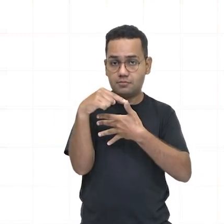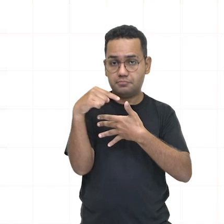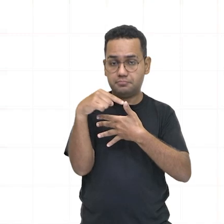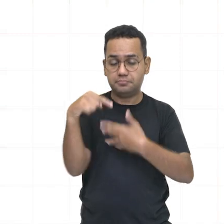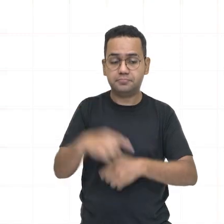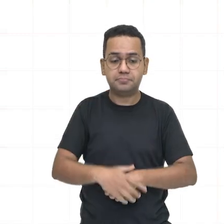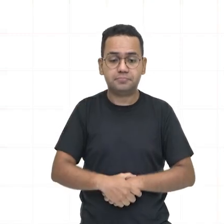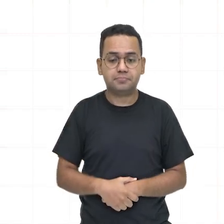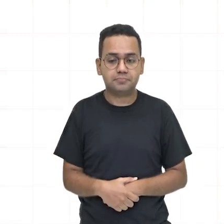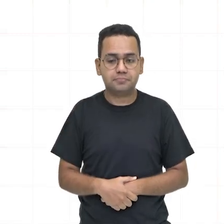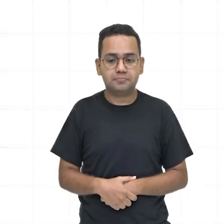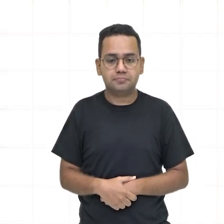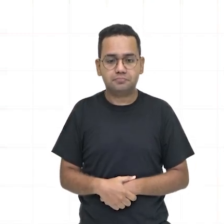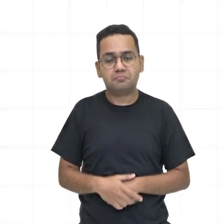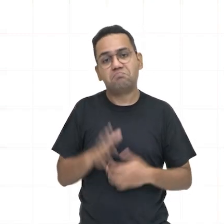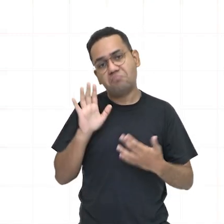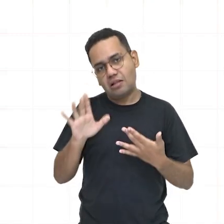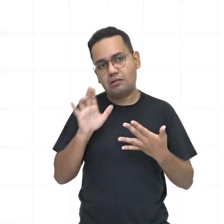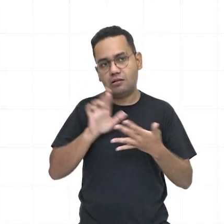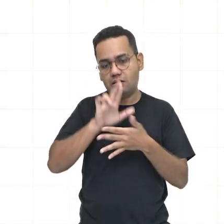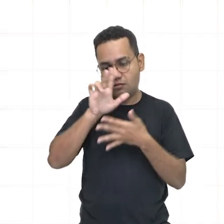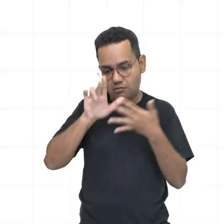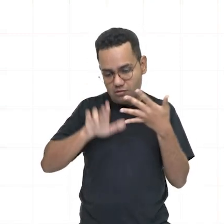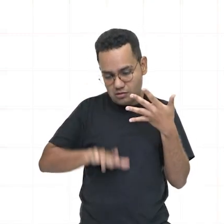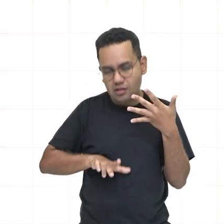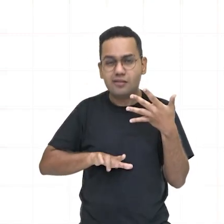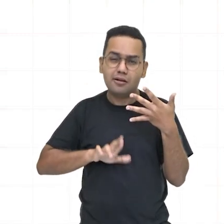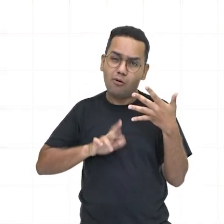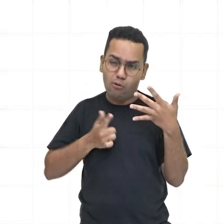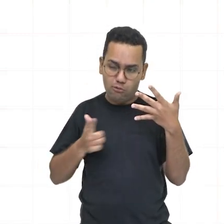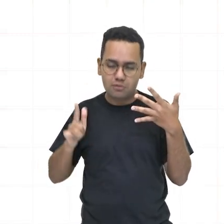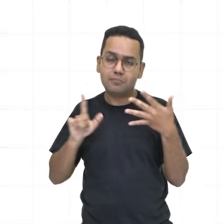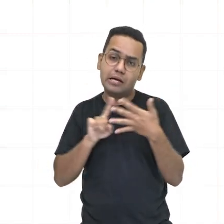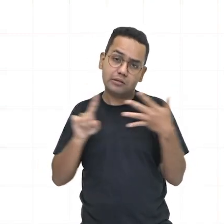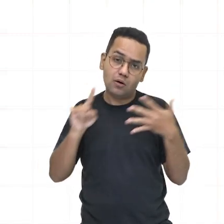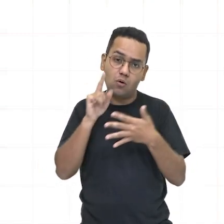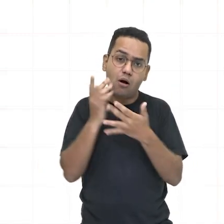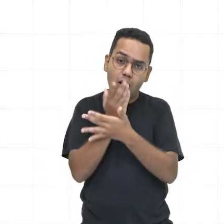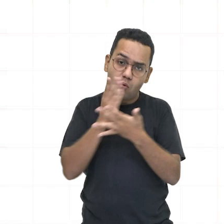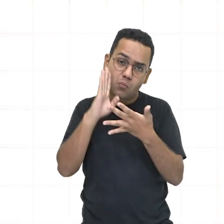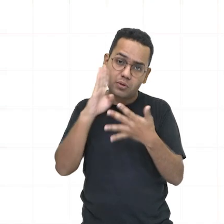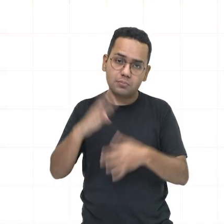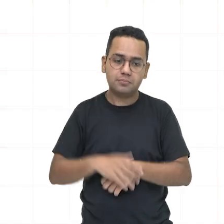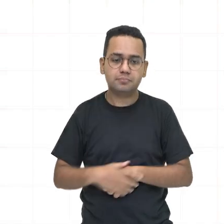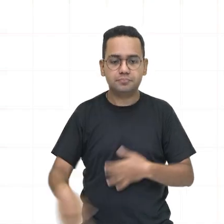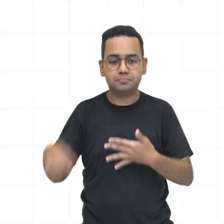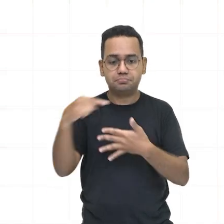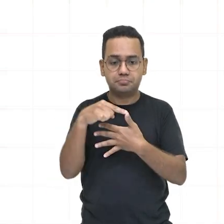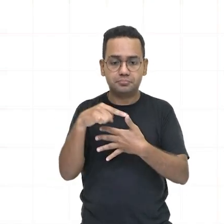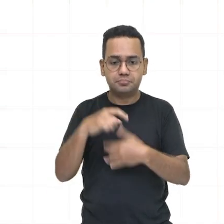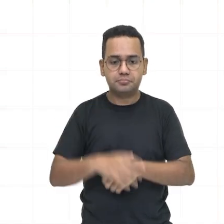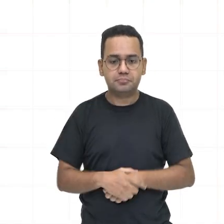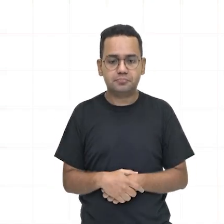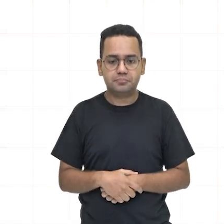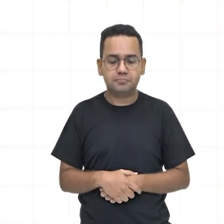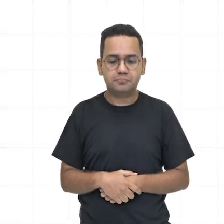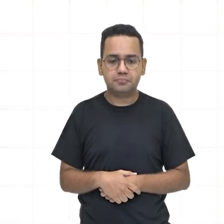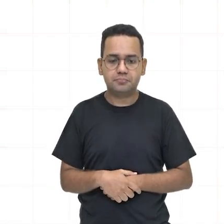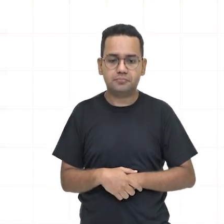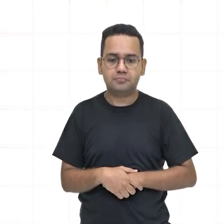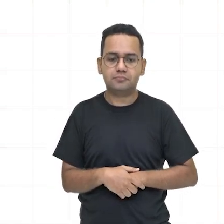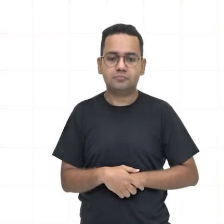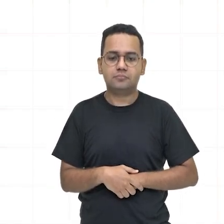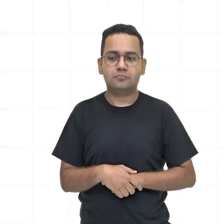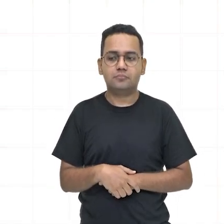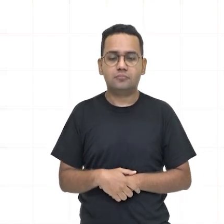listada aqui, lembrando que são algumas das principais, a interação e a influência cultural.